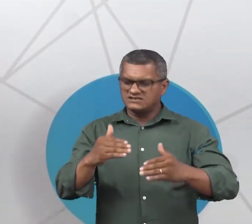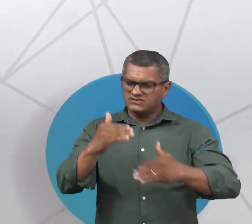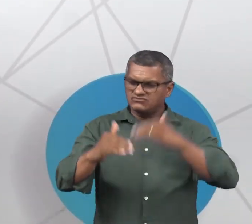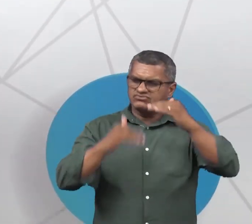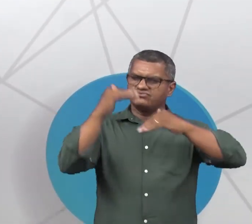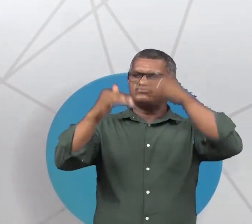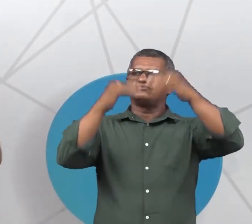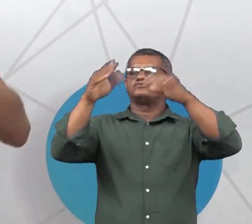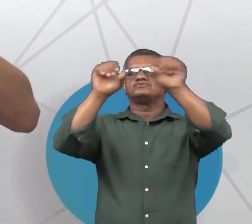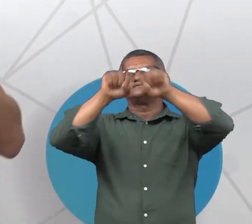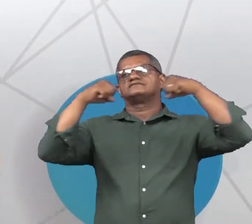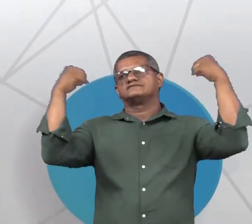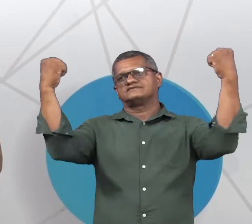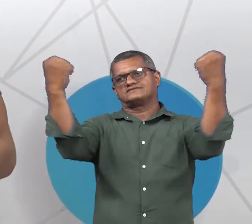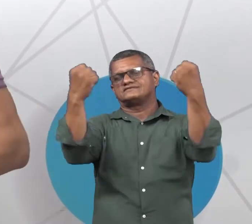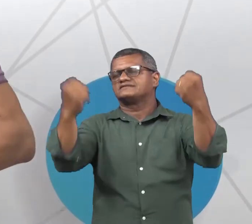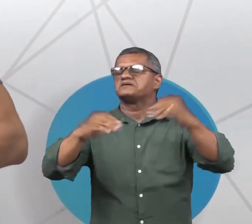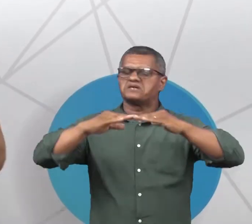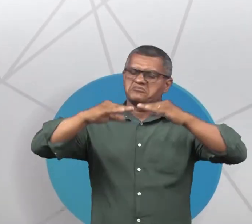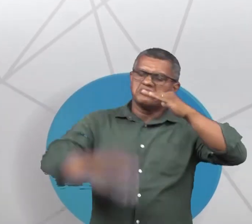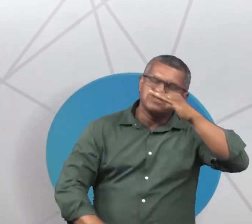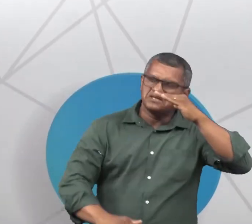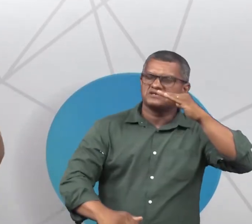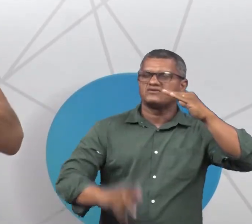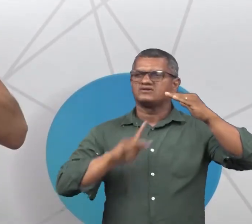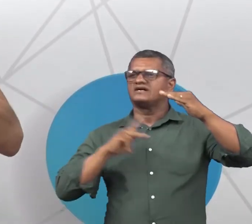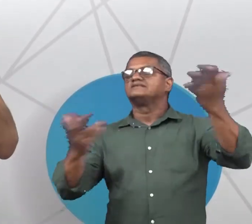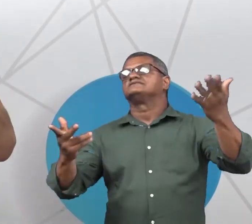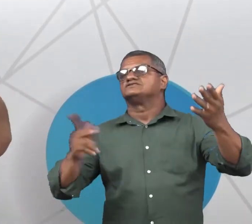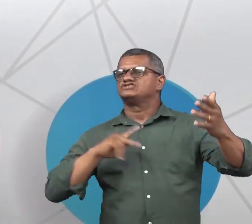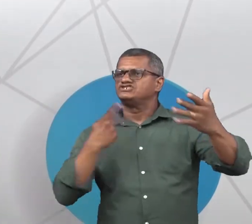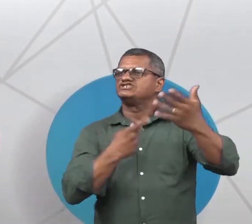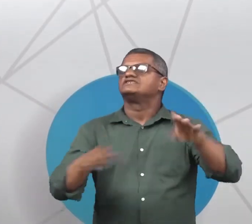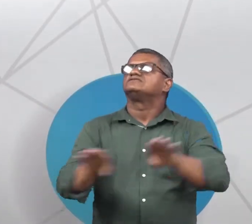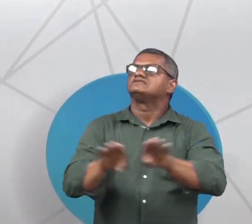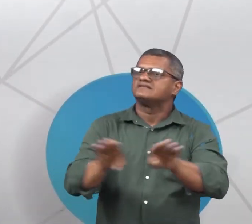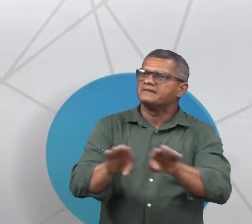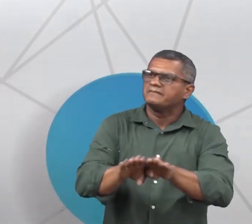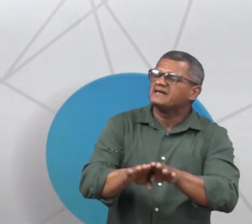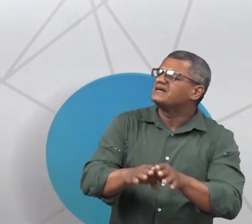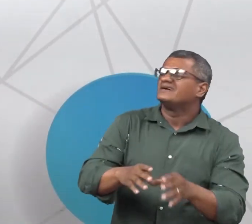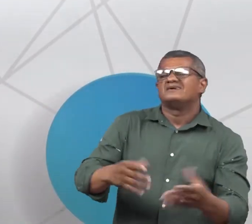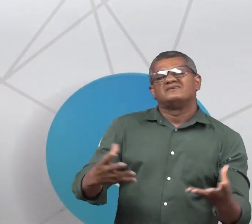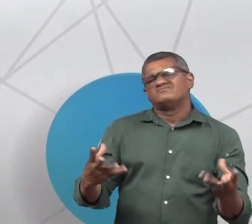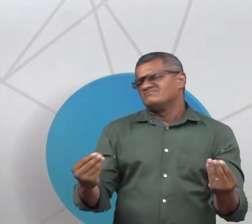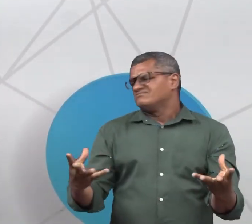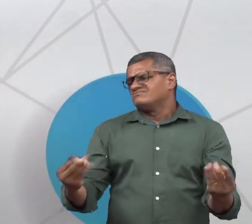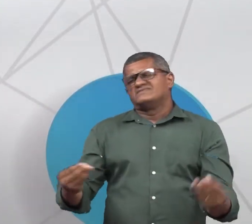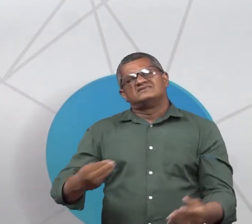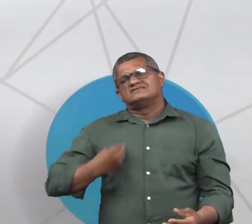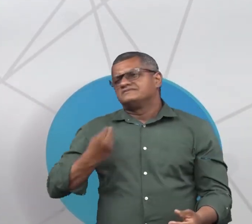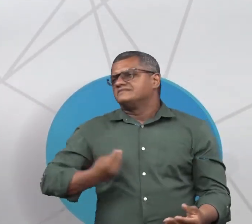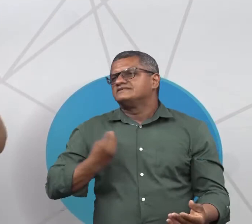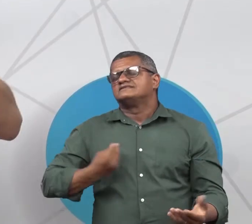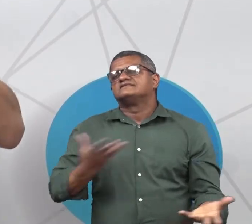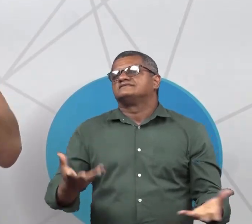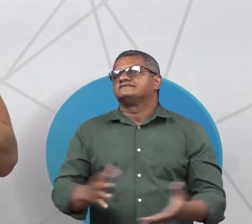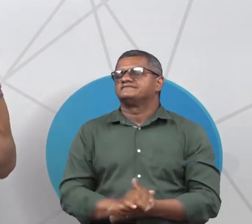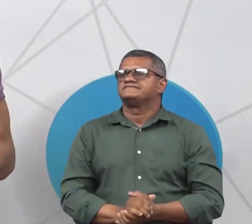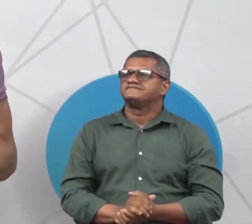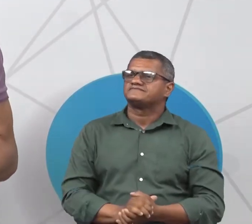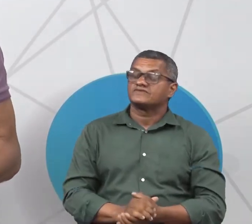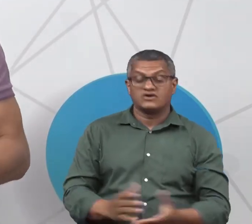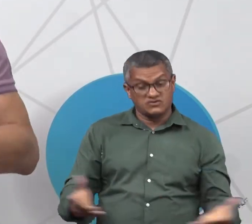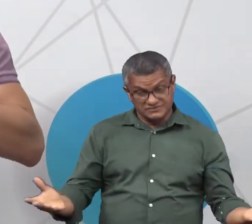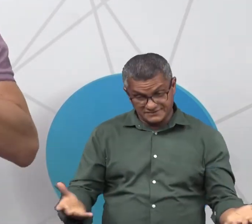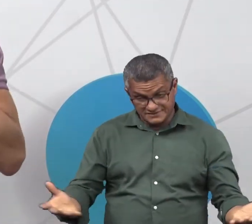da sociedade, a desigualdade de gênero, ela ainda é muito presente. Ou seja, eu